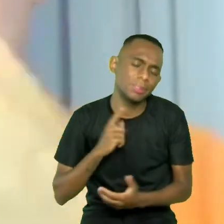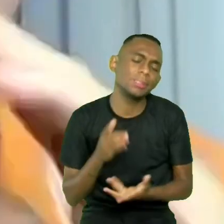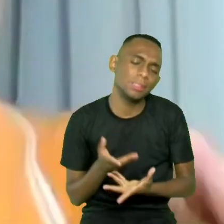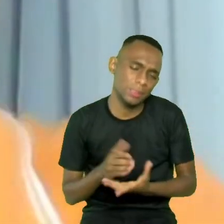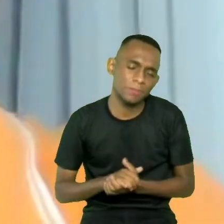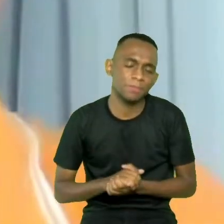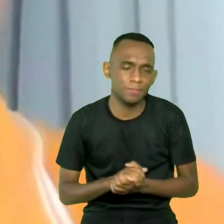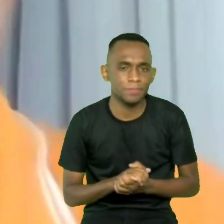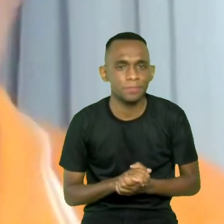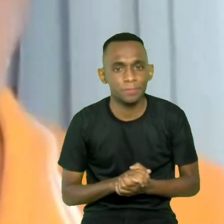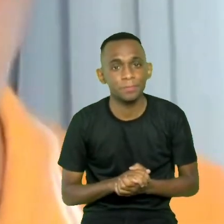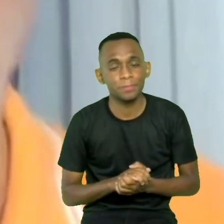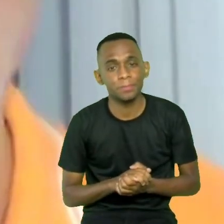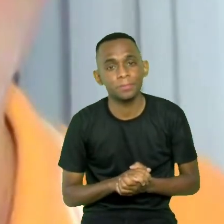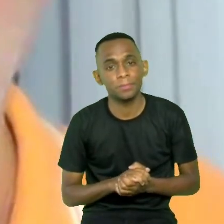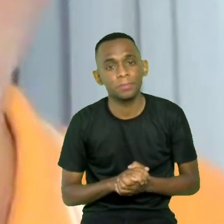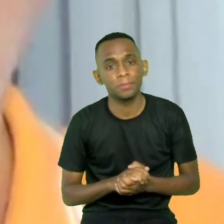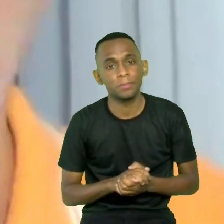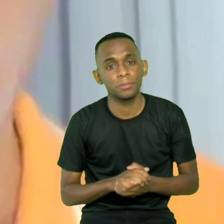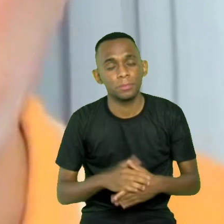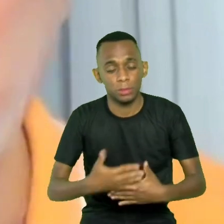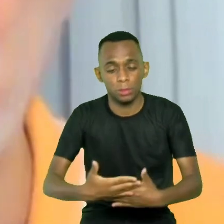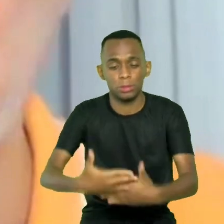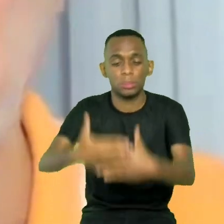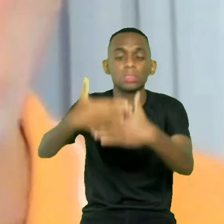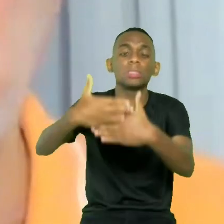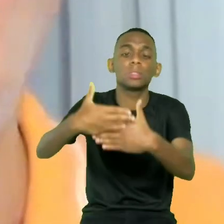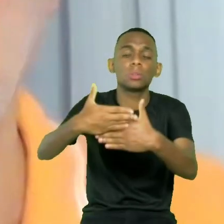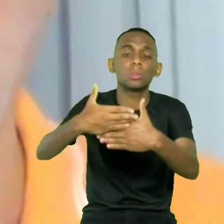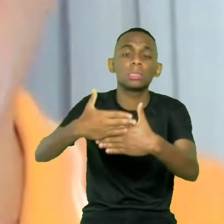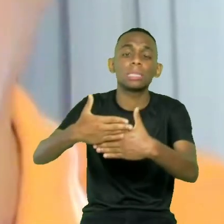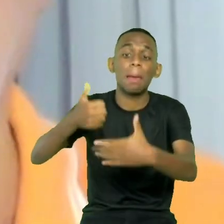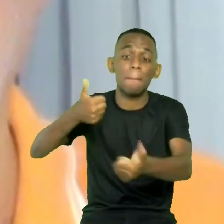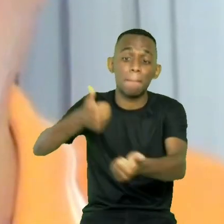Né? A cerca ia do lote, assim, ia até a beira do